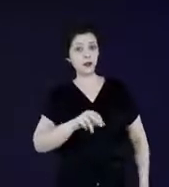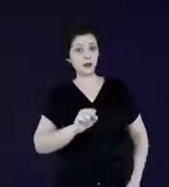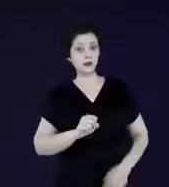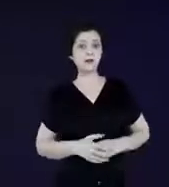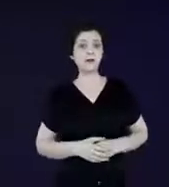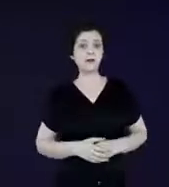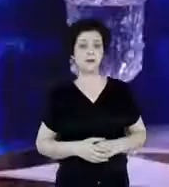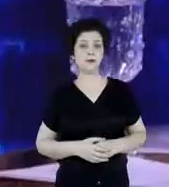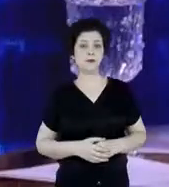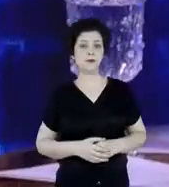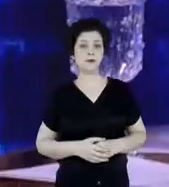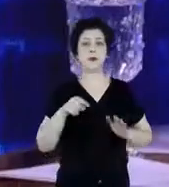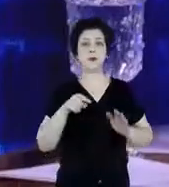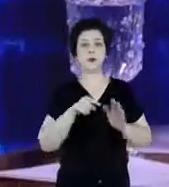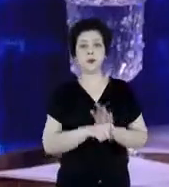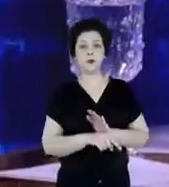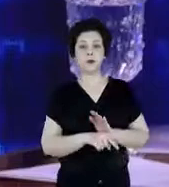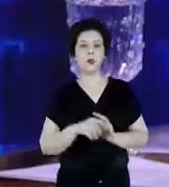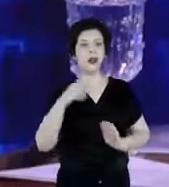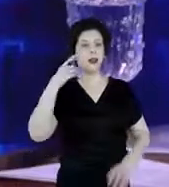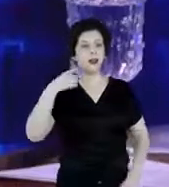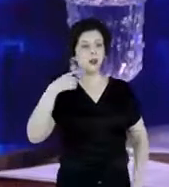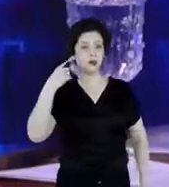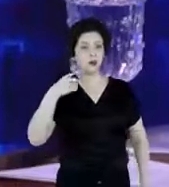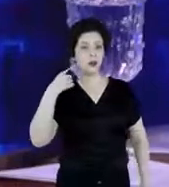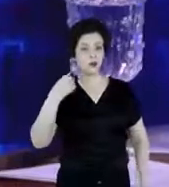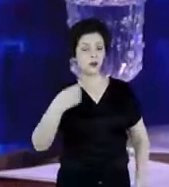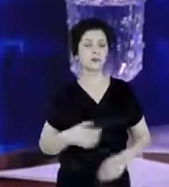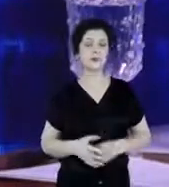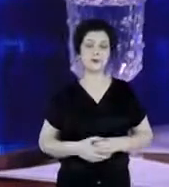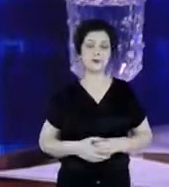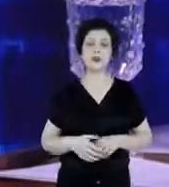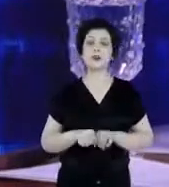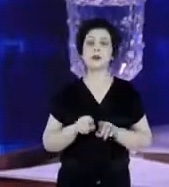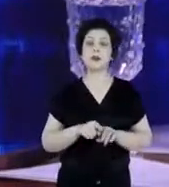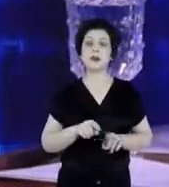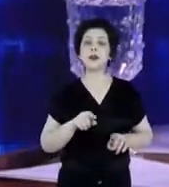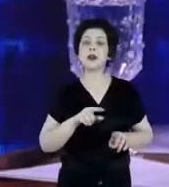uma pergunta aqui para o deputado. Eu acho que também cabe um comentário aqui da Agnes.